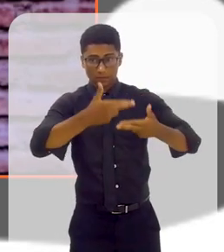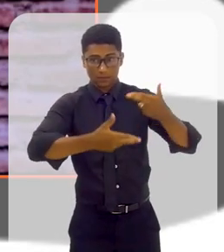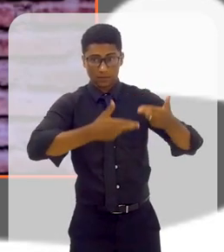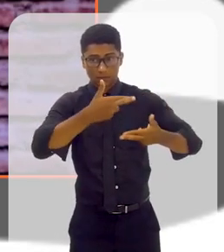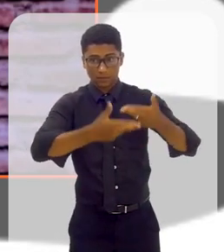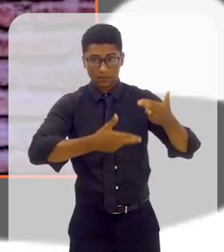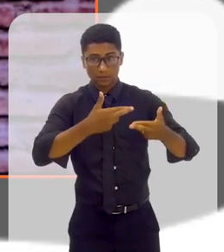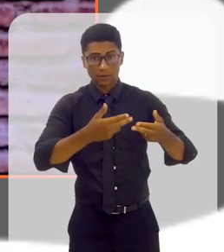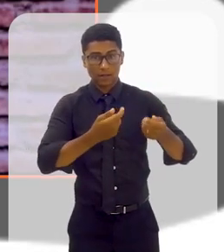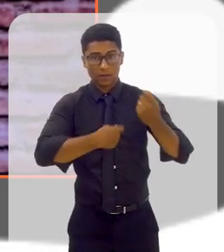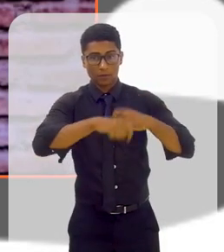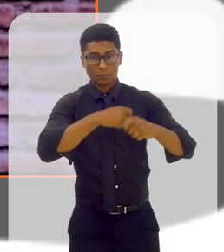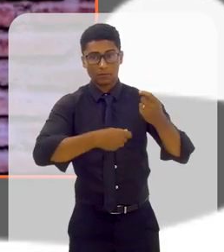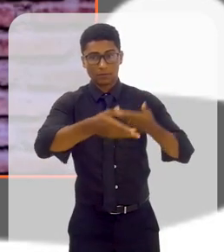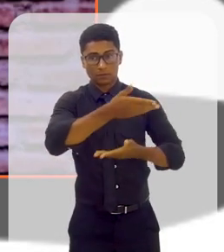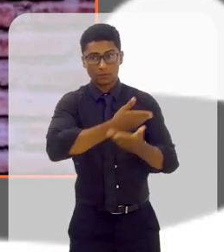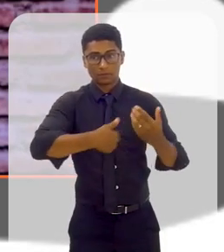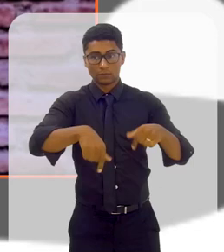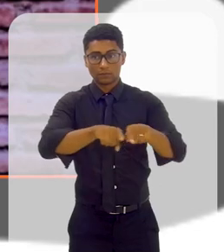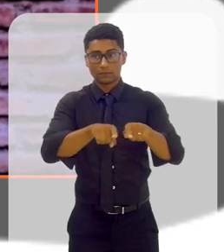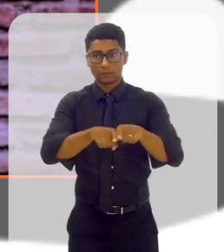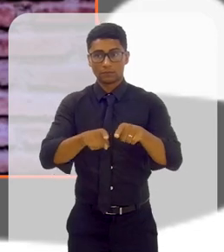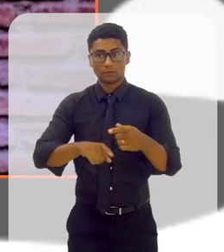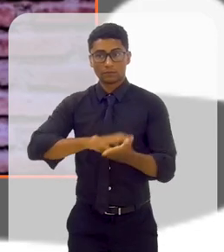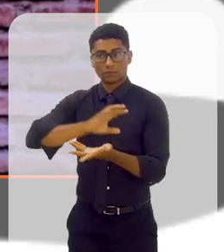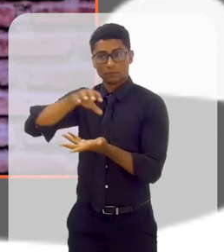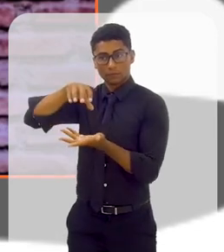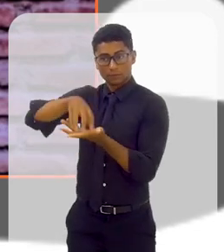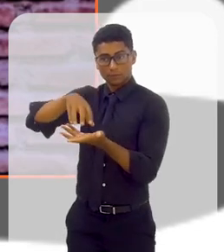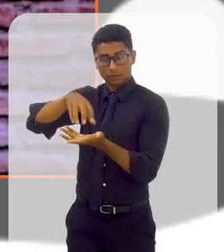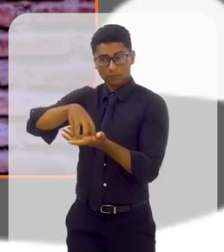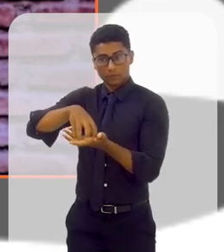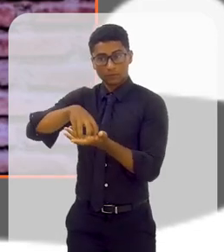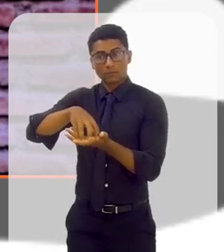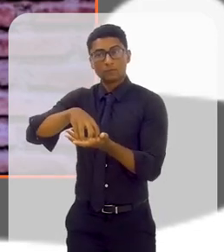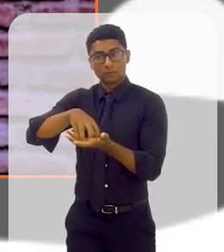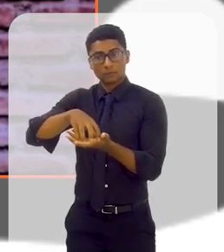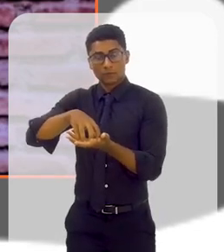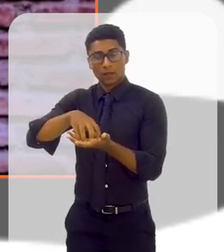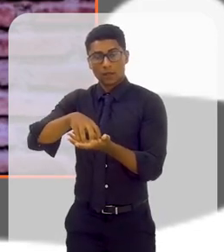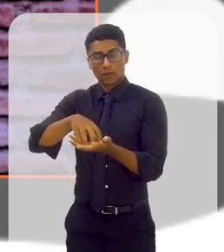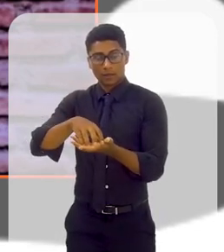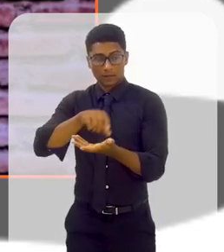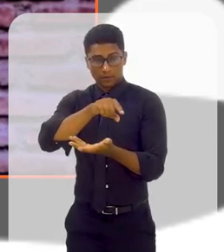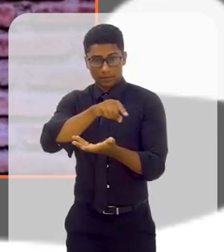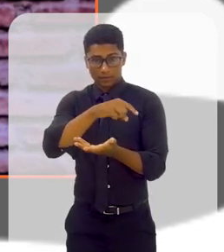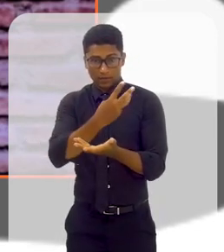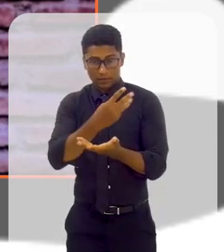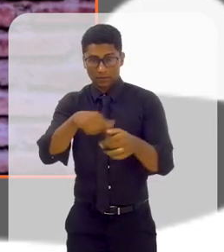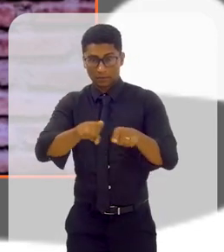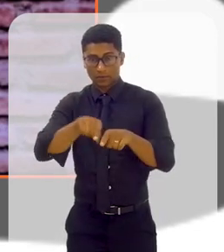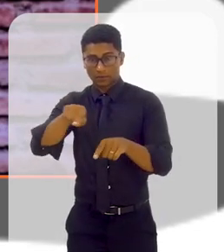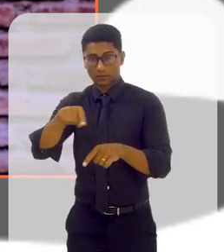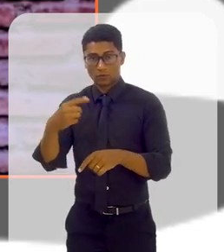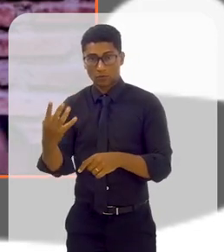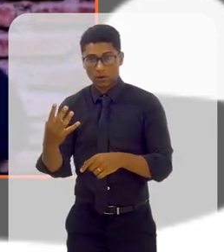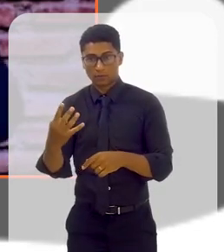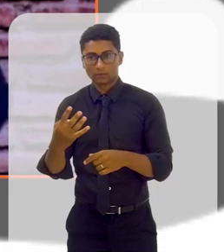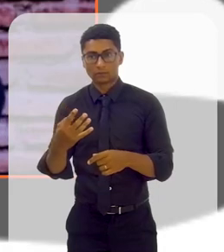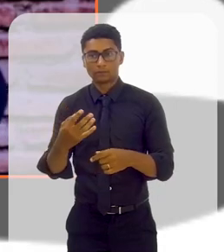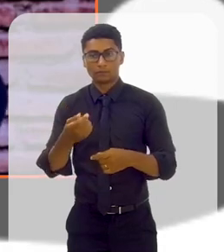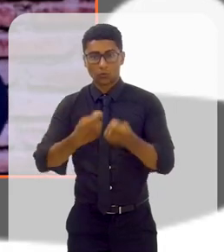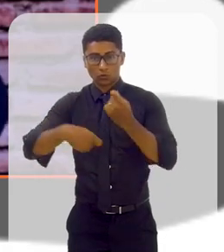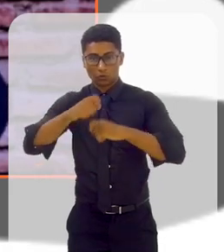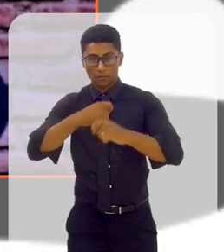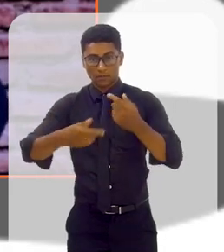3 da economia circular e o Looping 3, desculpa, Looping 4 e o Looping 3 da remanufatura. A economia circular,